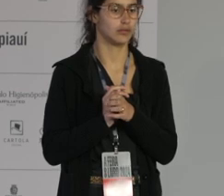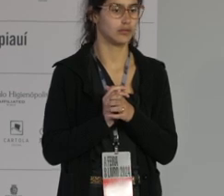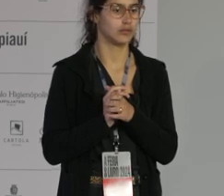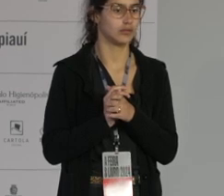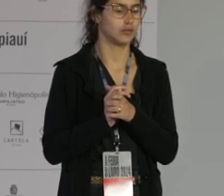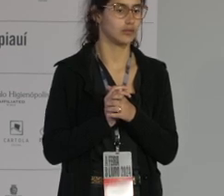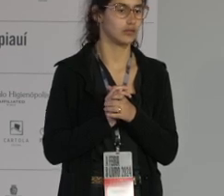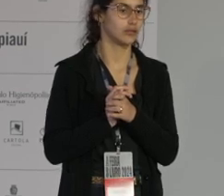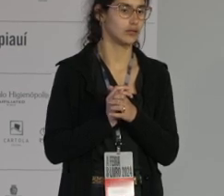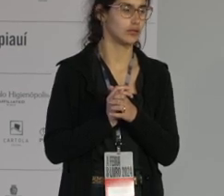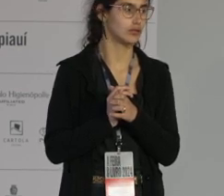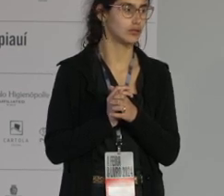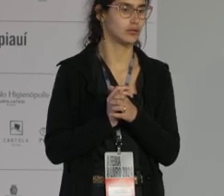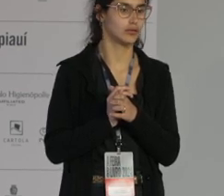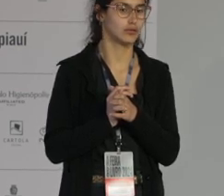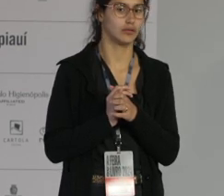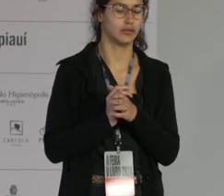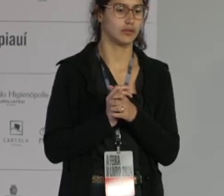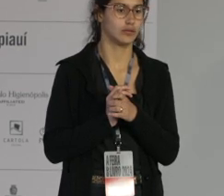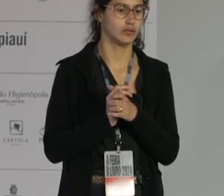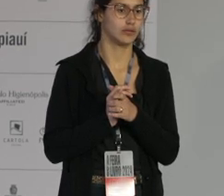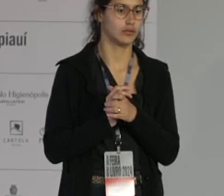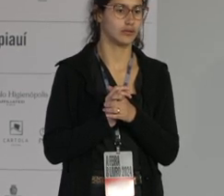Oi, alô?